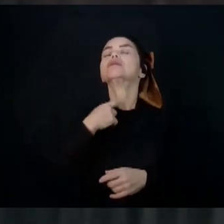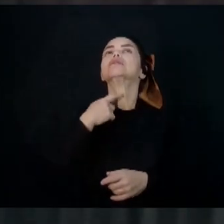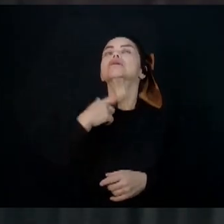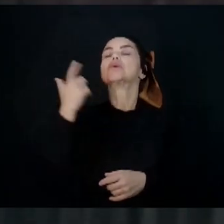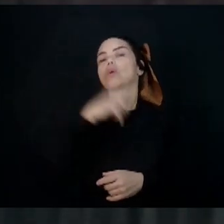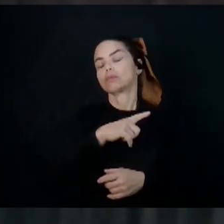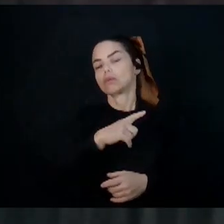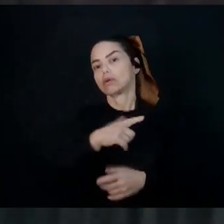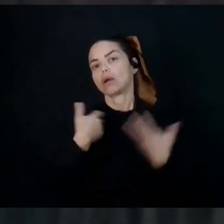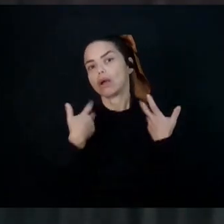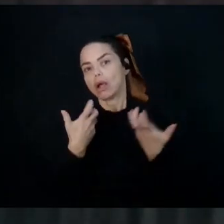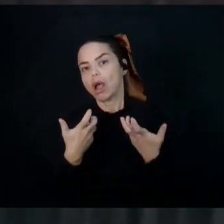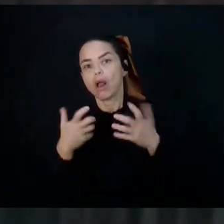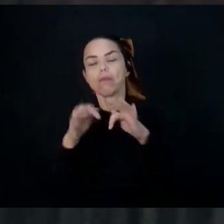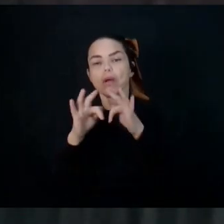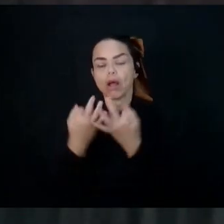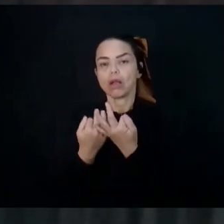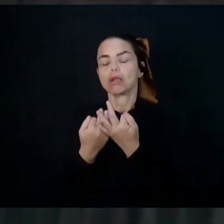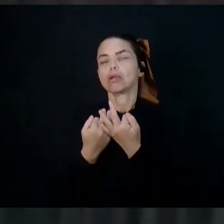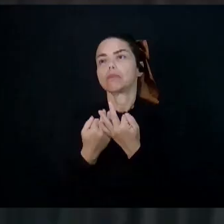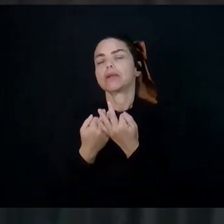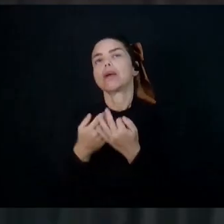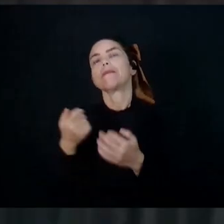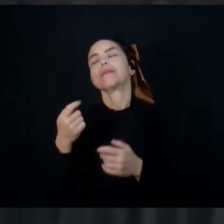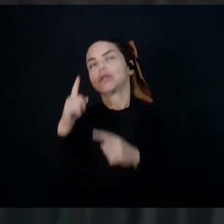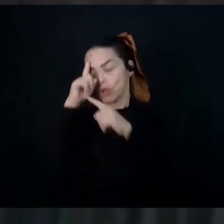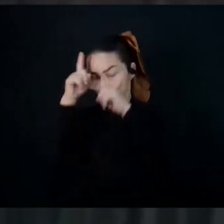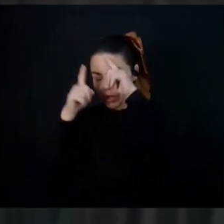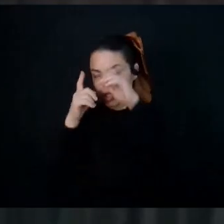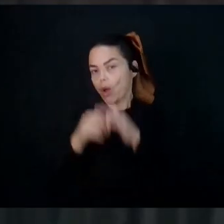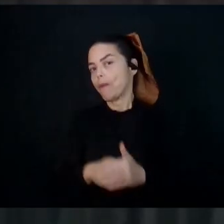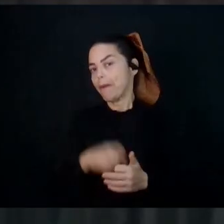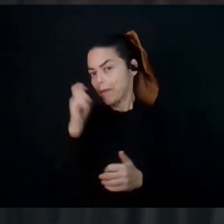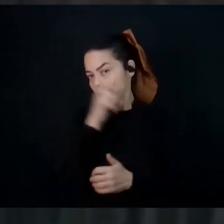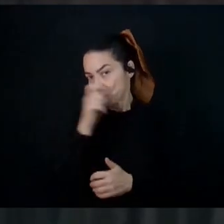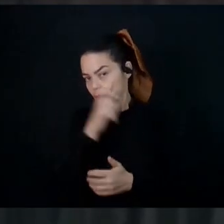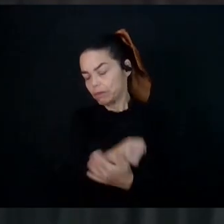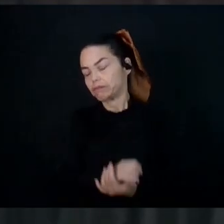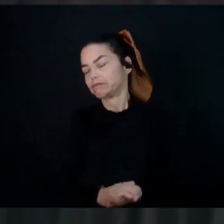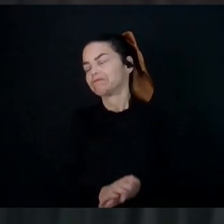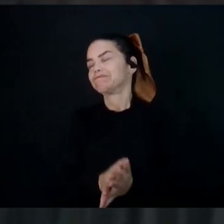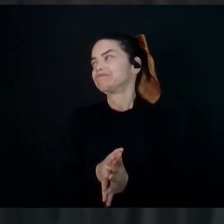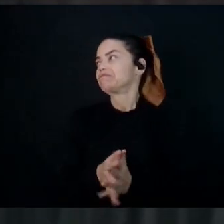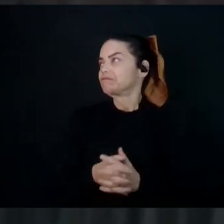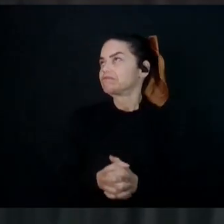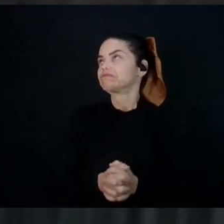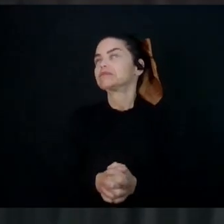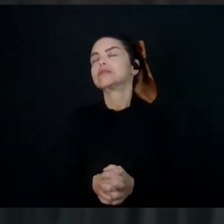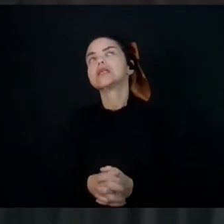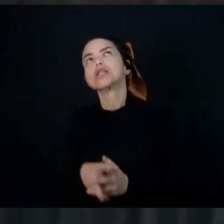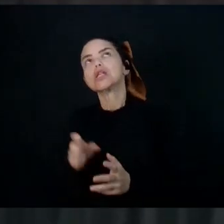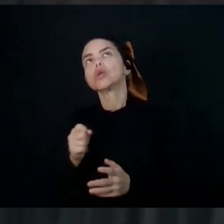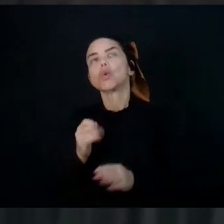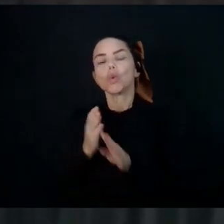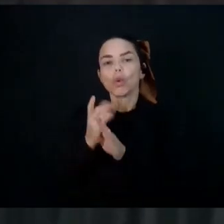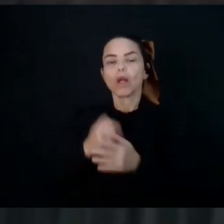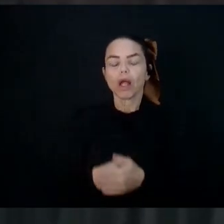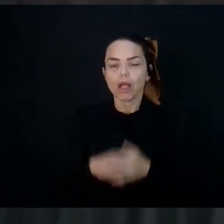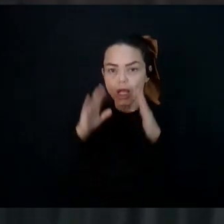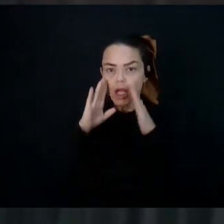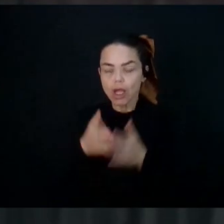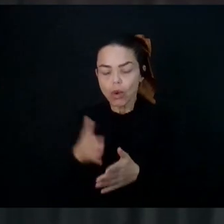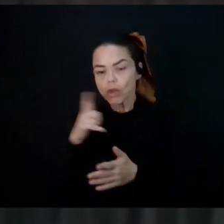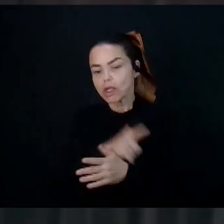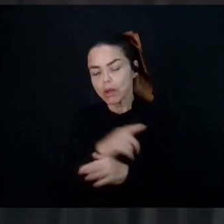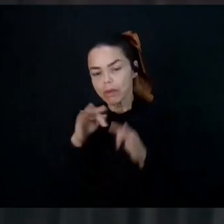eu preciso criar uma história, então não tem espaço para falar, não, mas espera aí, mas se a família descobrir, não, ela está focada, ela está no